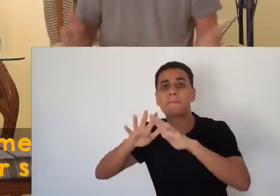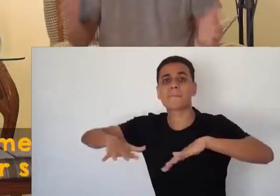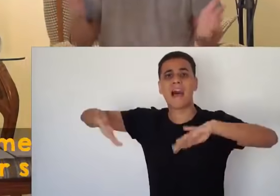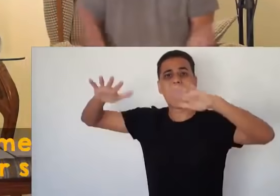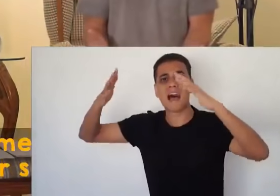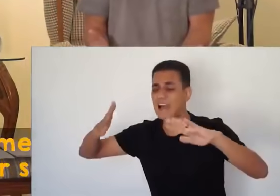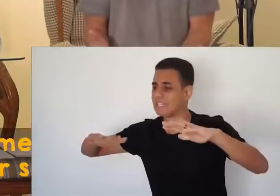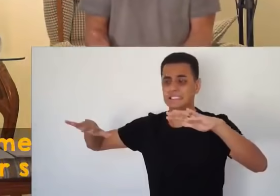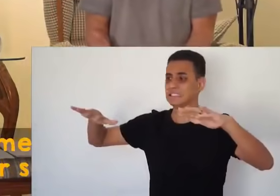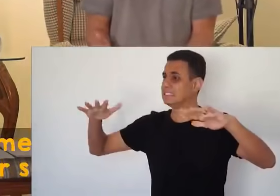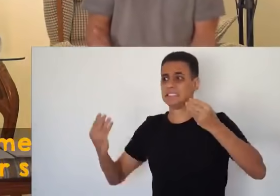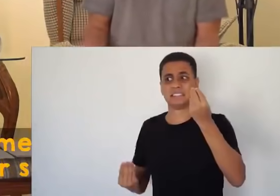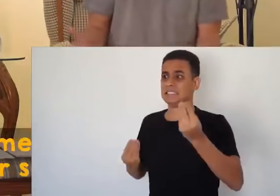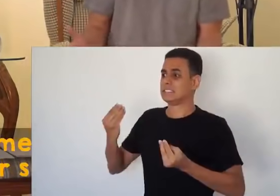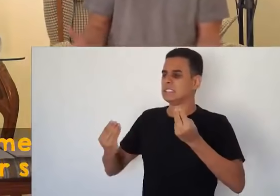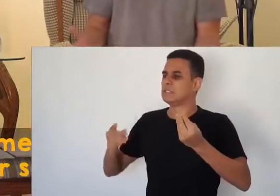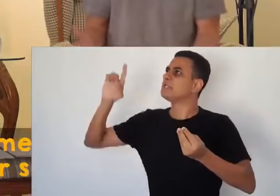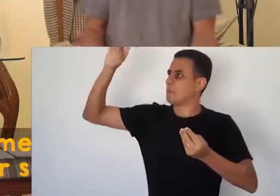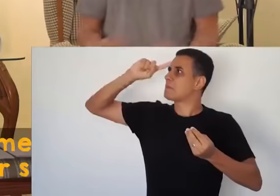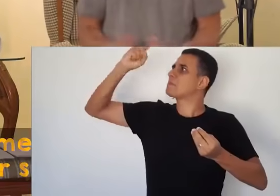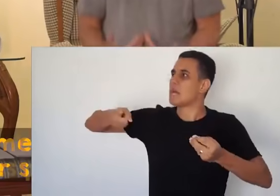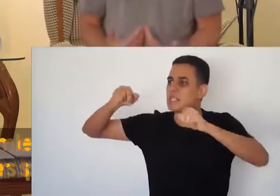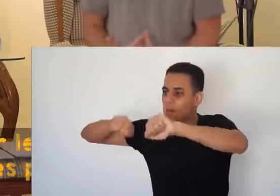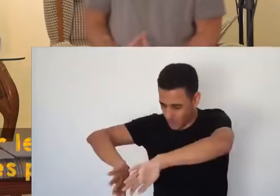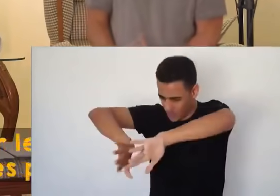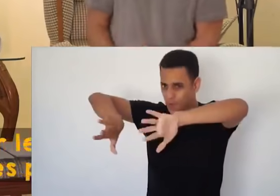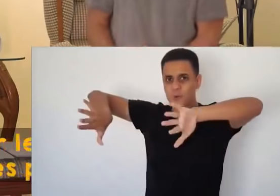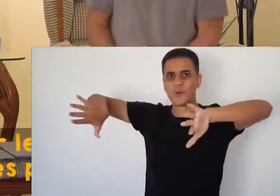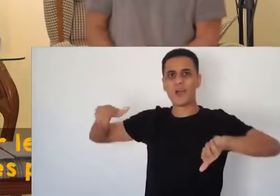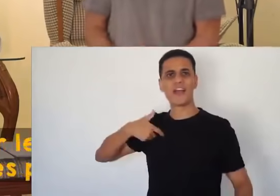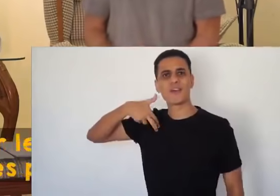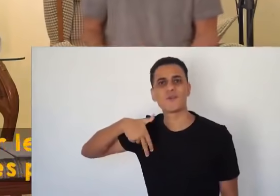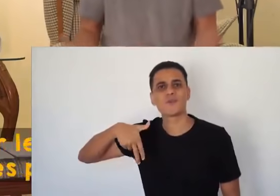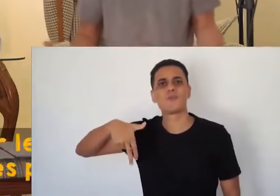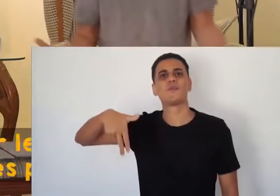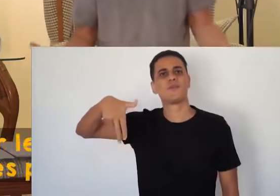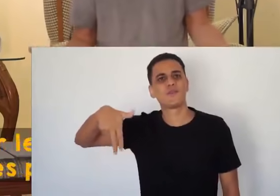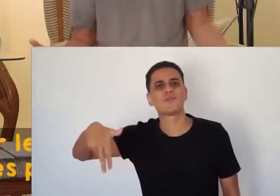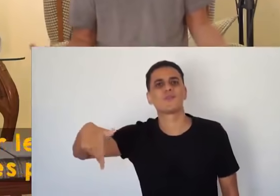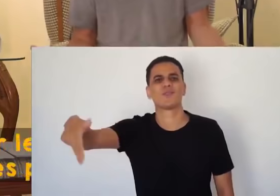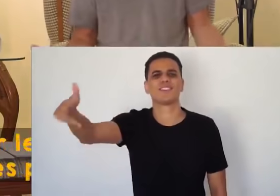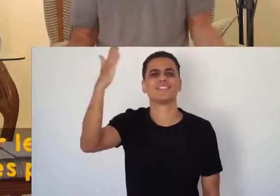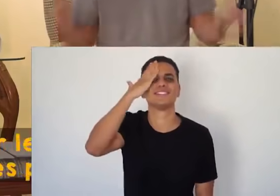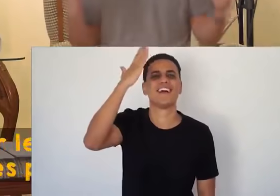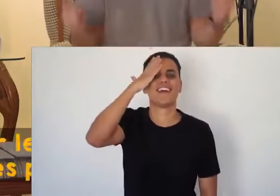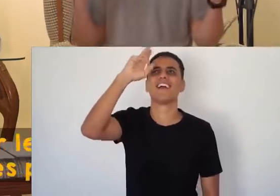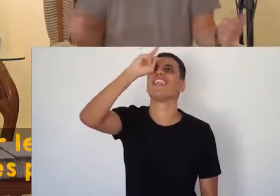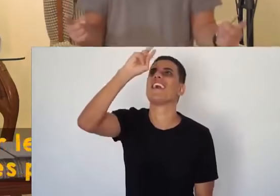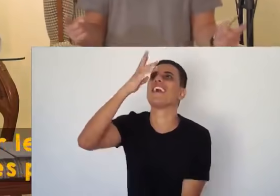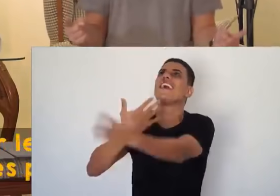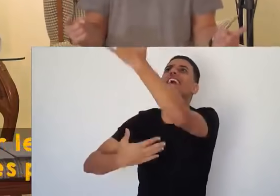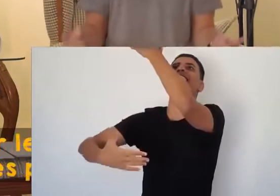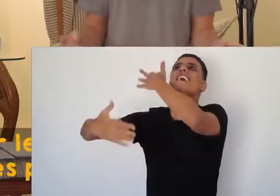águas, fazendo o mar se abrir. E se preciso ser lembrado,